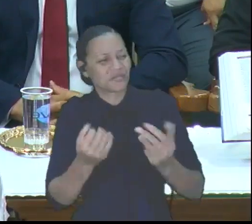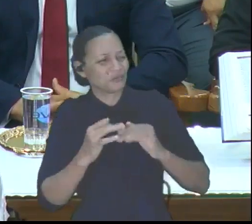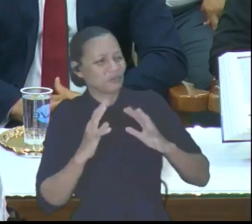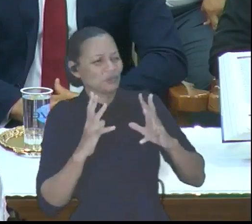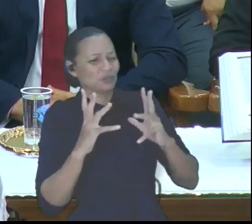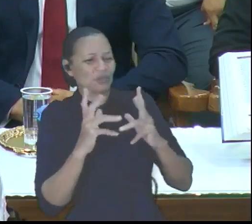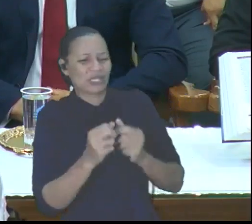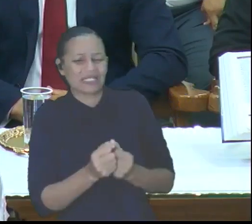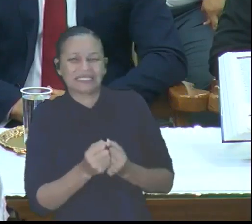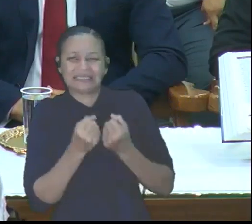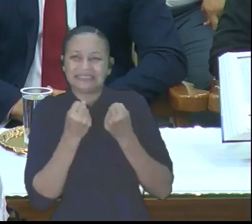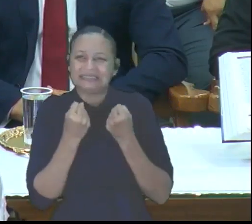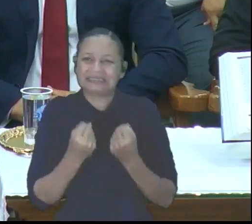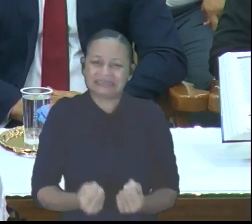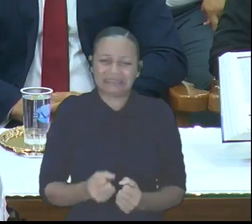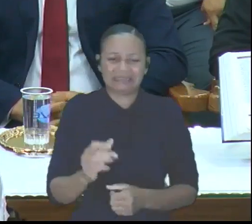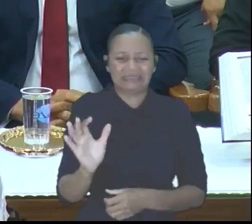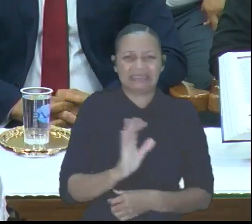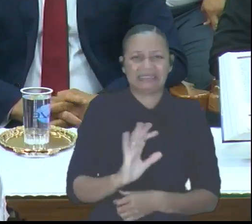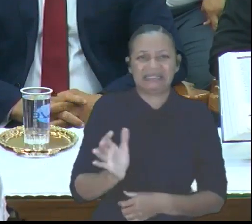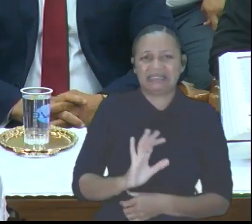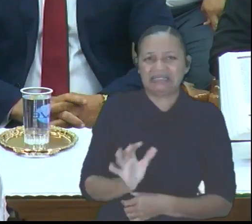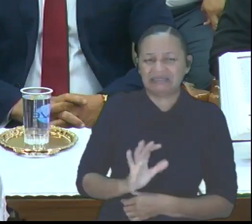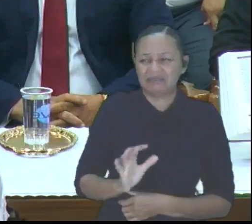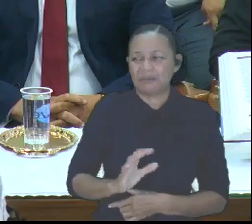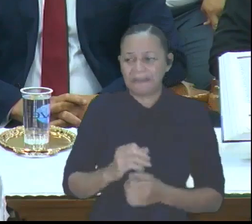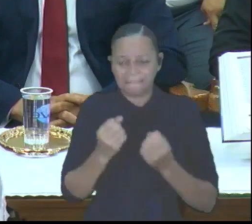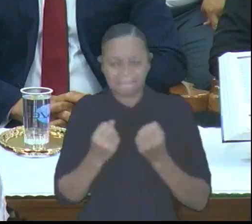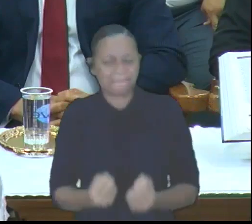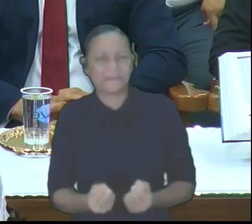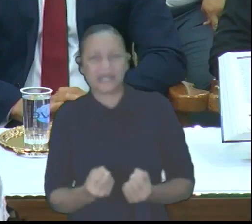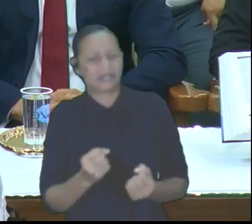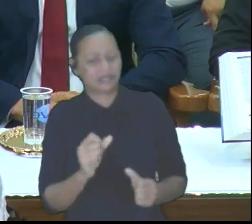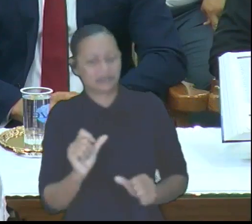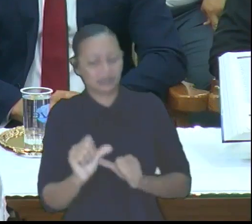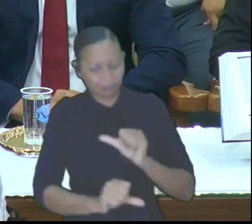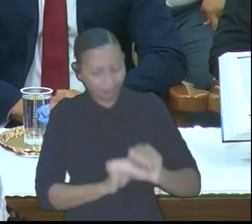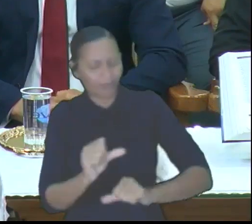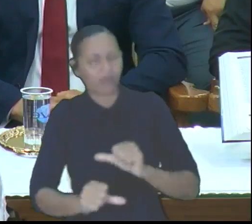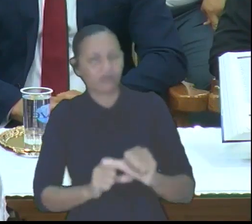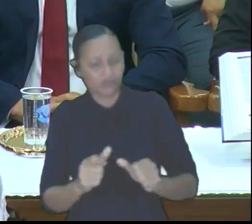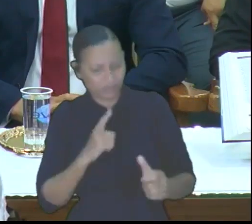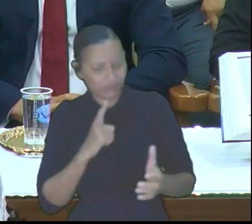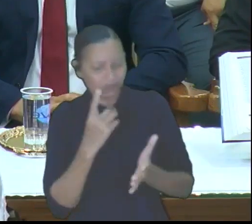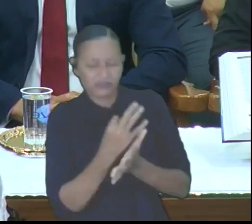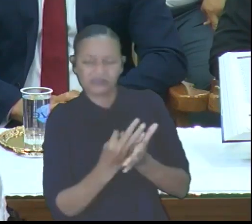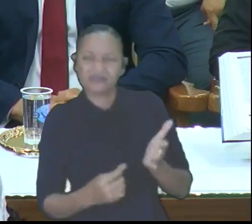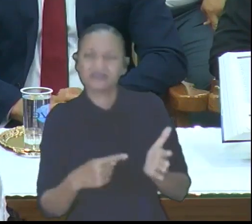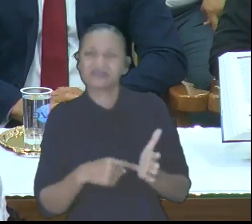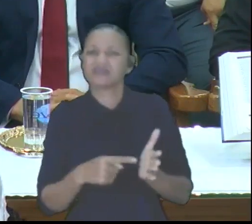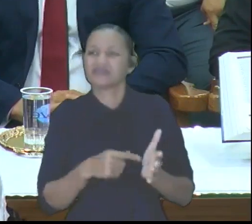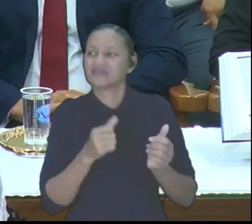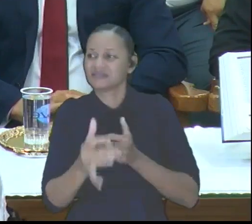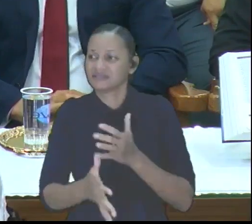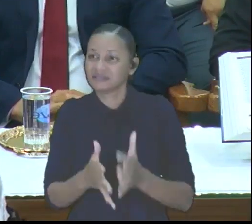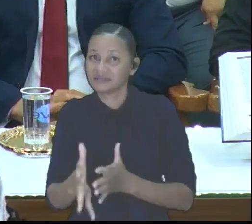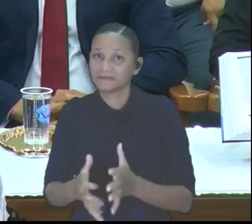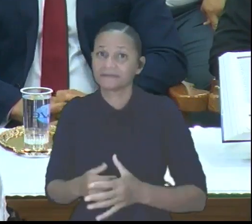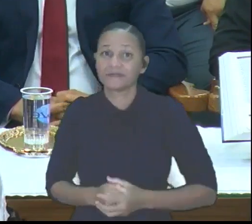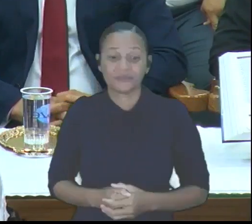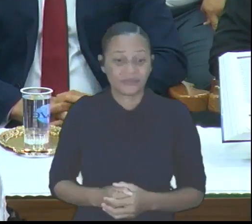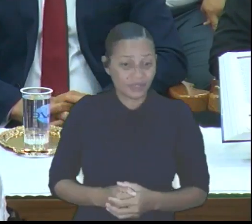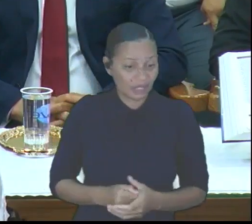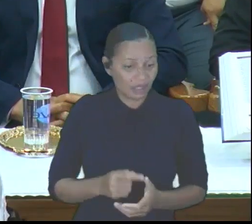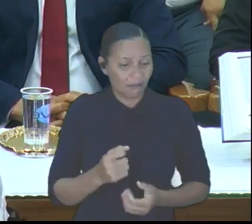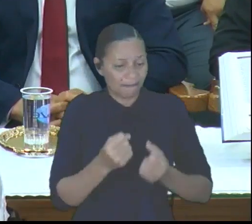estáis sobrecarregados, não é para ficar sem canga. É para trocar de canga. Está lá no texto. Ele está dizendo, larga